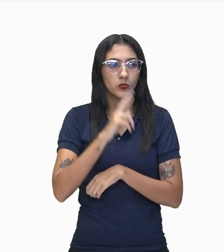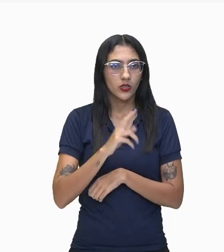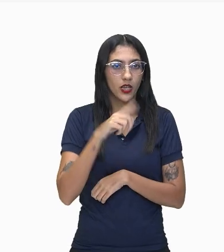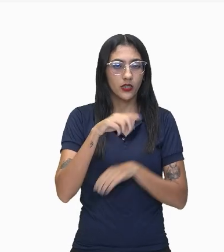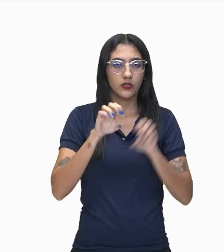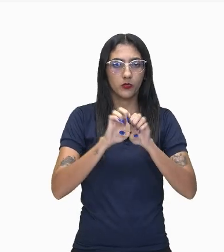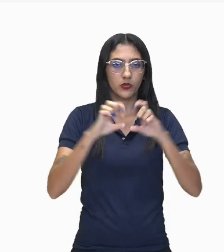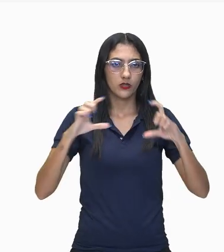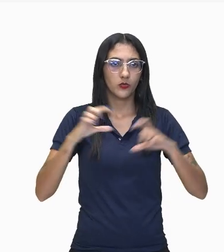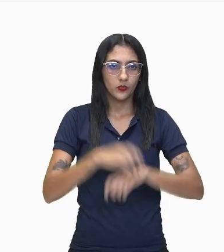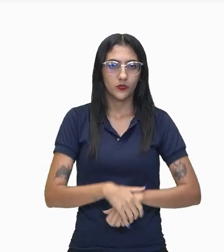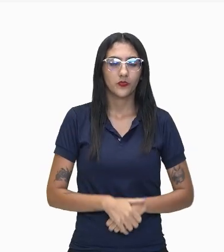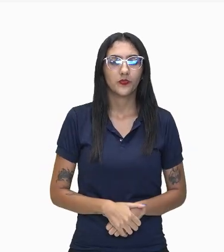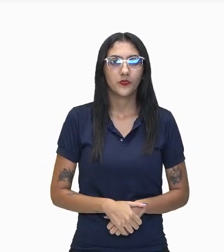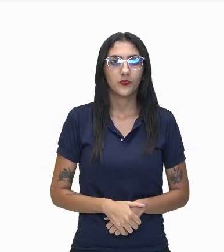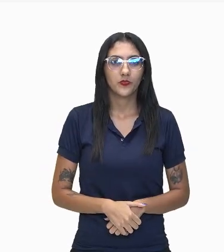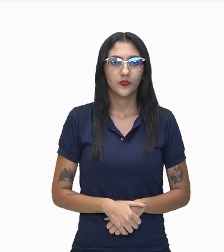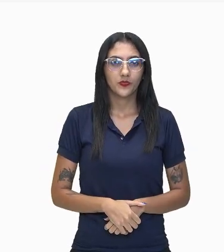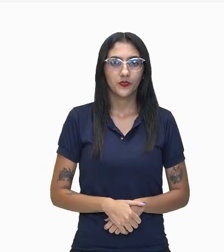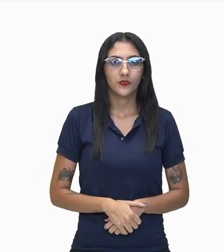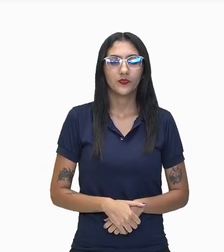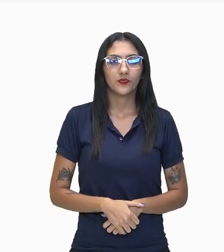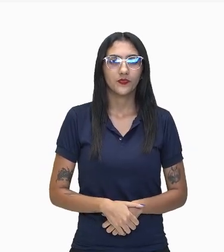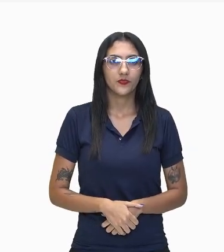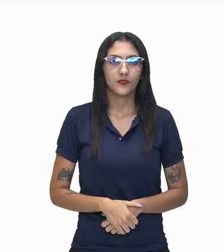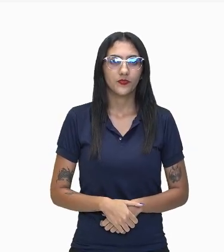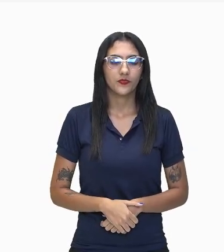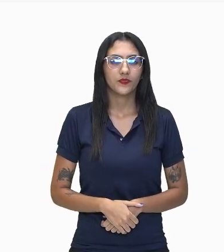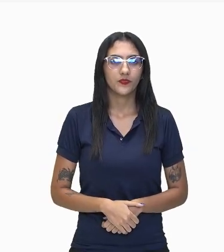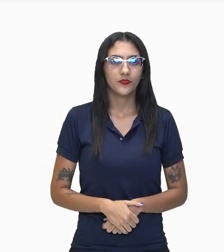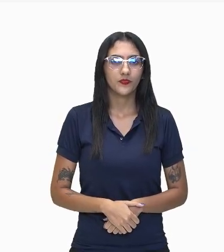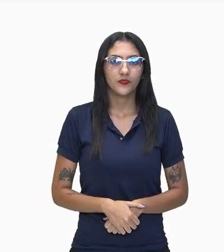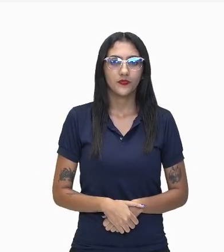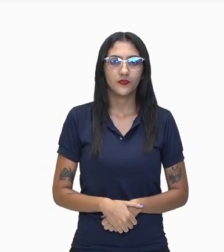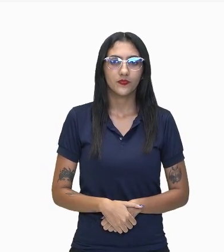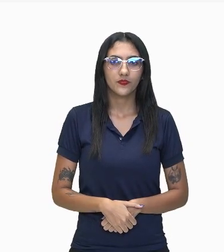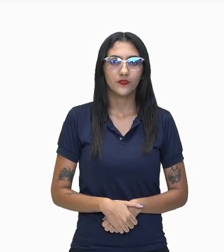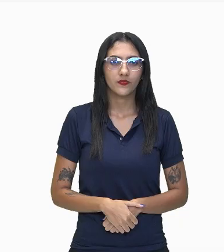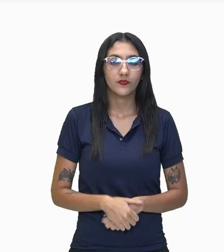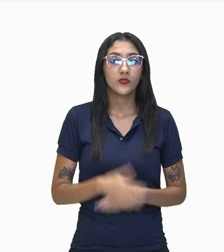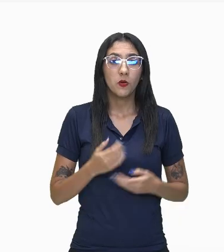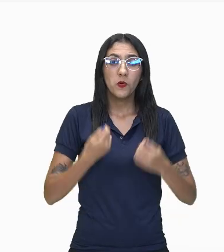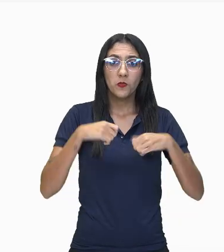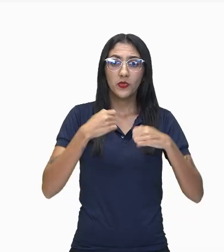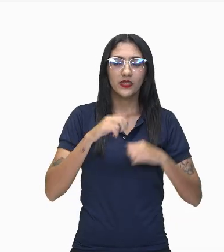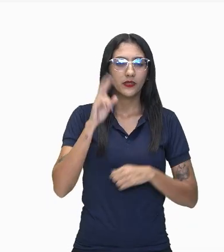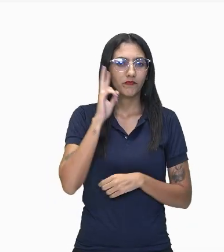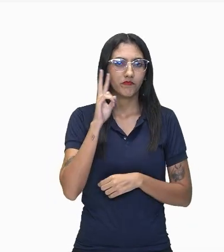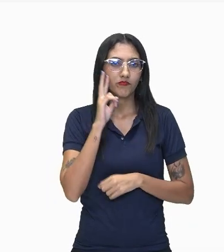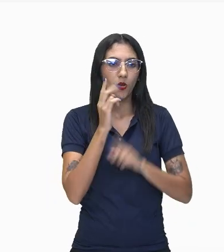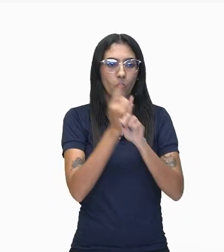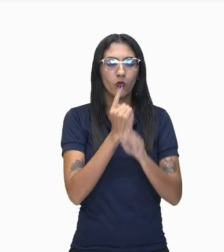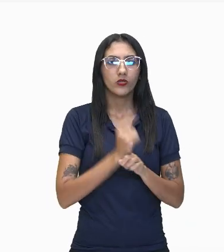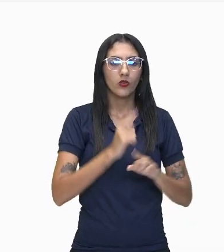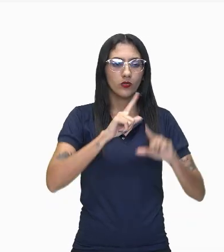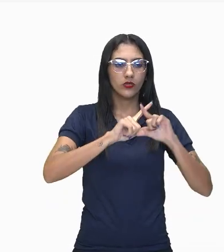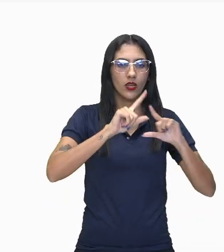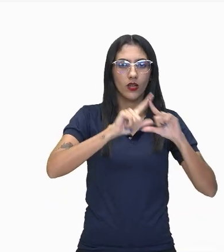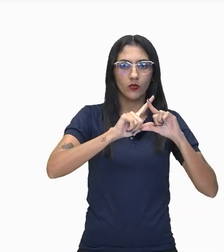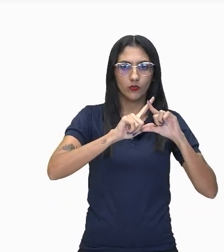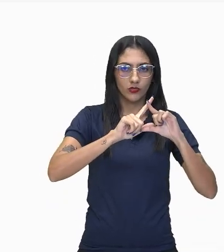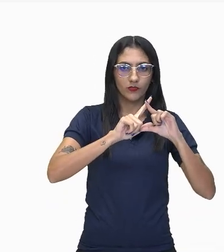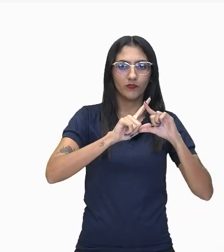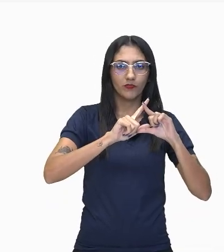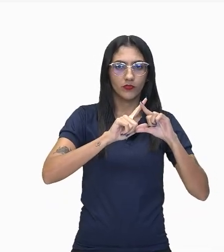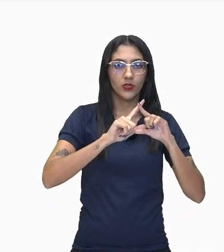gente faz? A gente primeiro vai ter que calcular o delta, depois que a gente